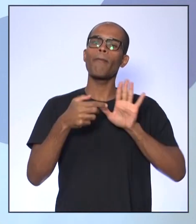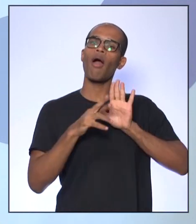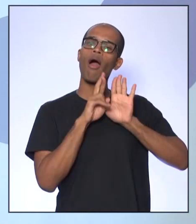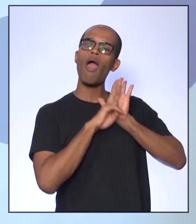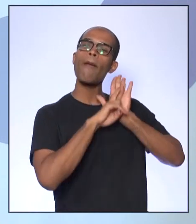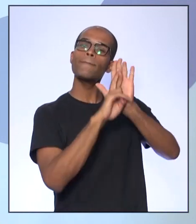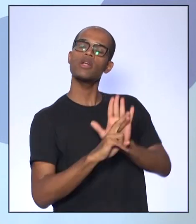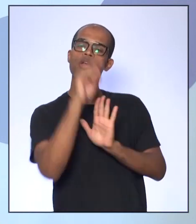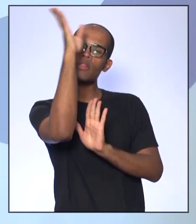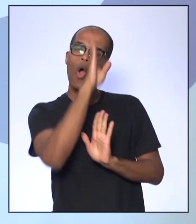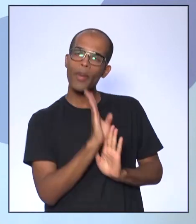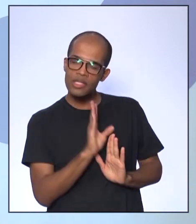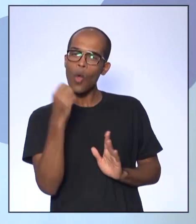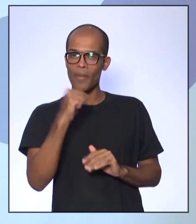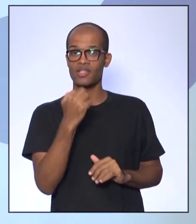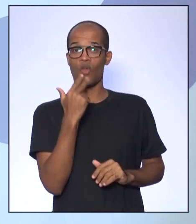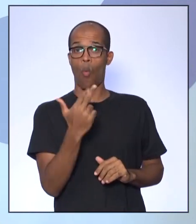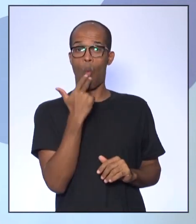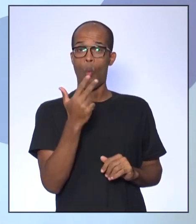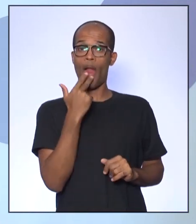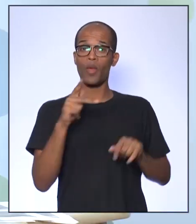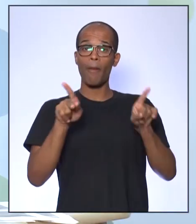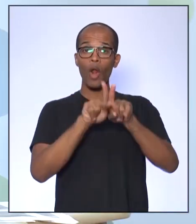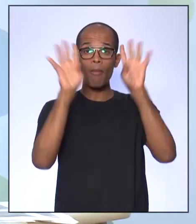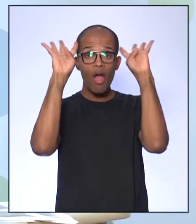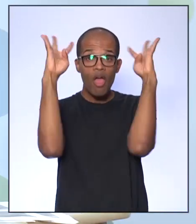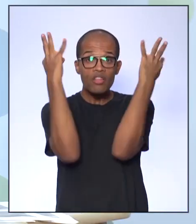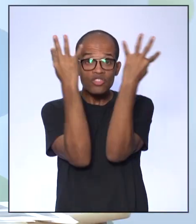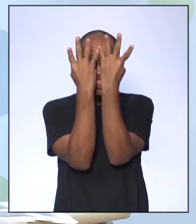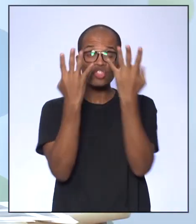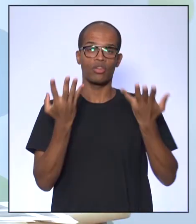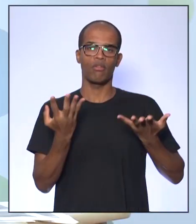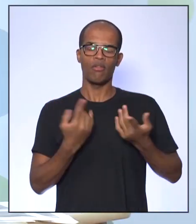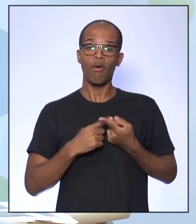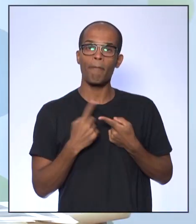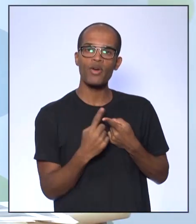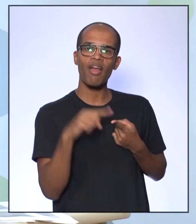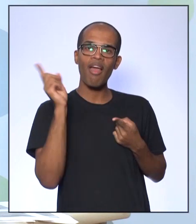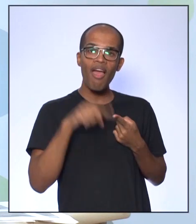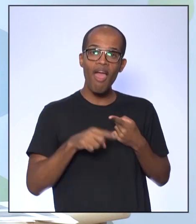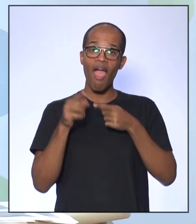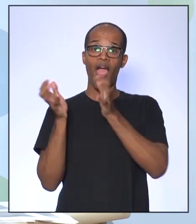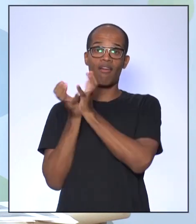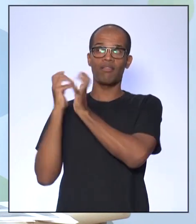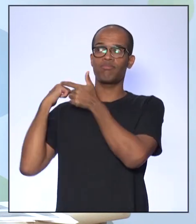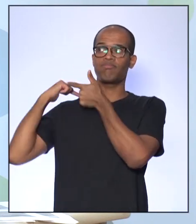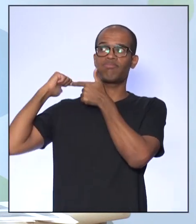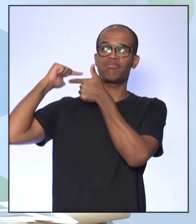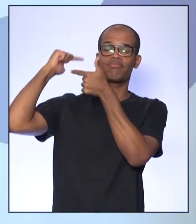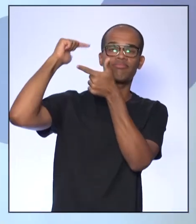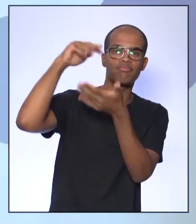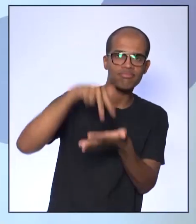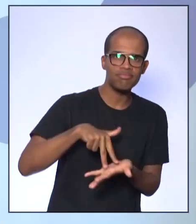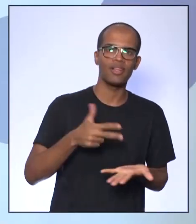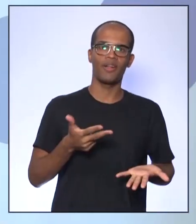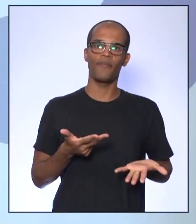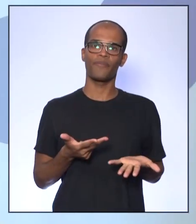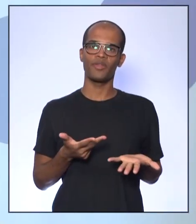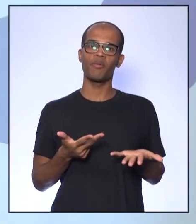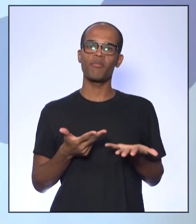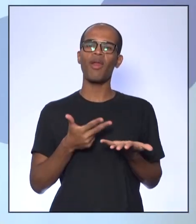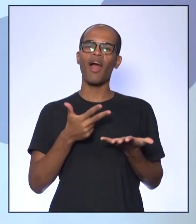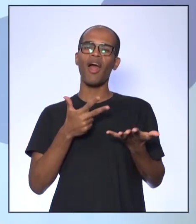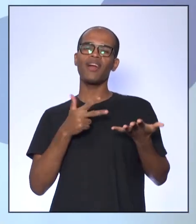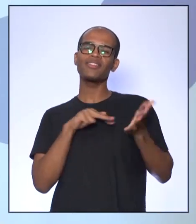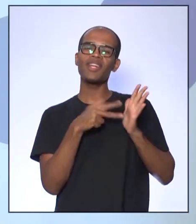Brasil, tinha que ser uma língua indígena. Indígena, né? Porque era o povo original do Brasil, exatamente, né? O indígena. Ia traduzir as nossas